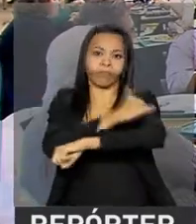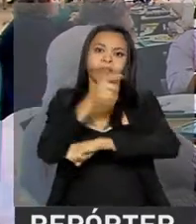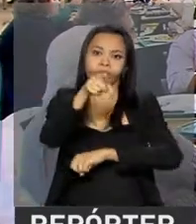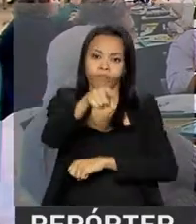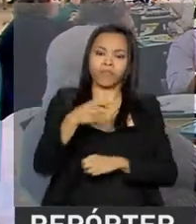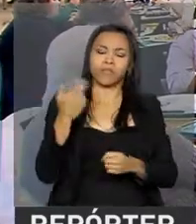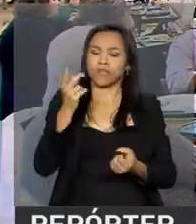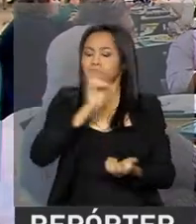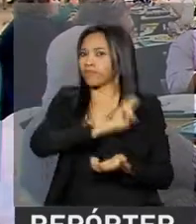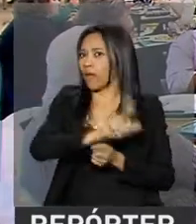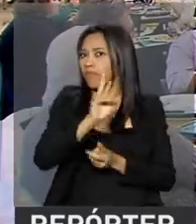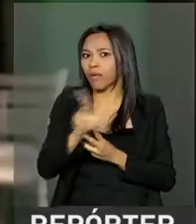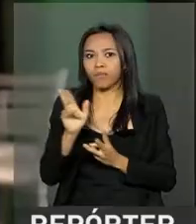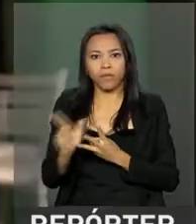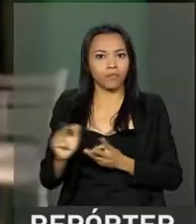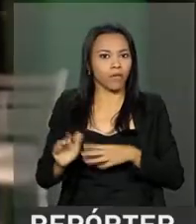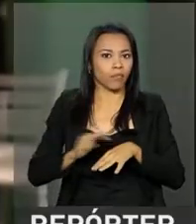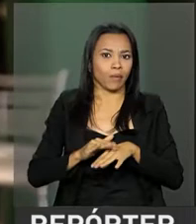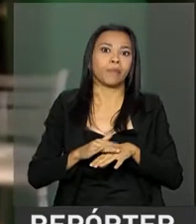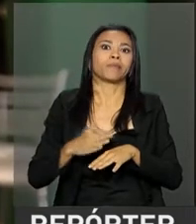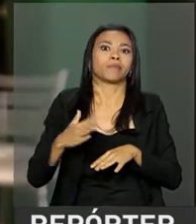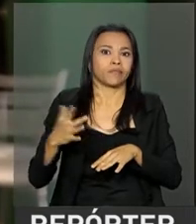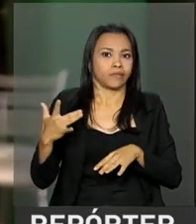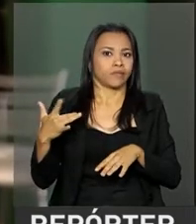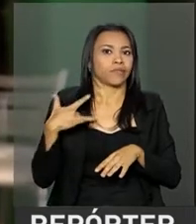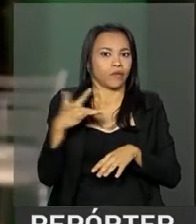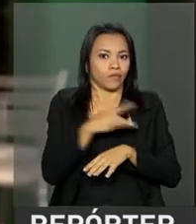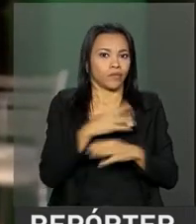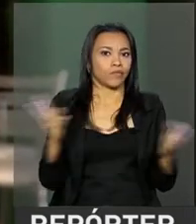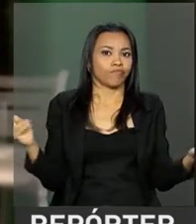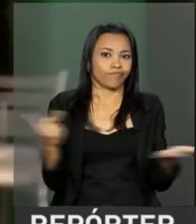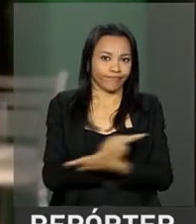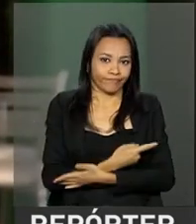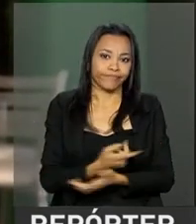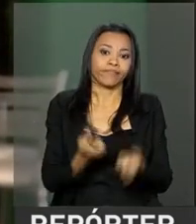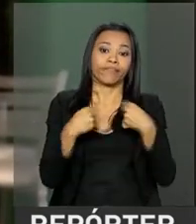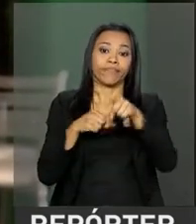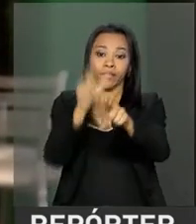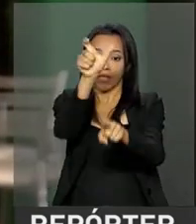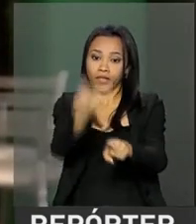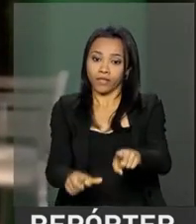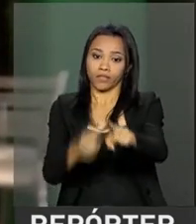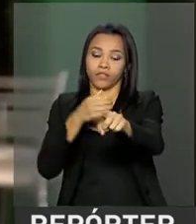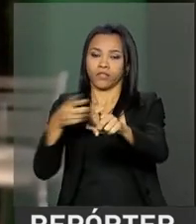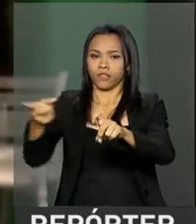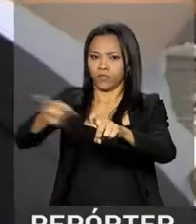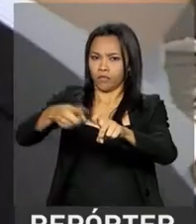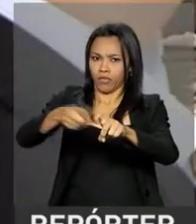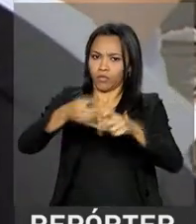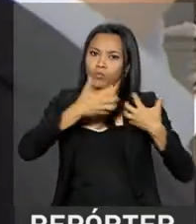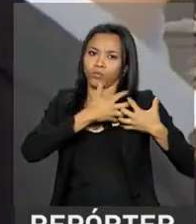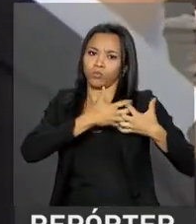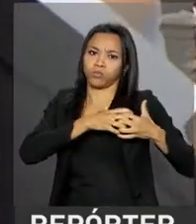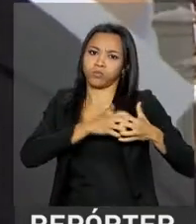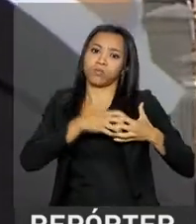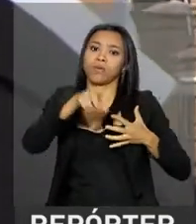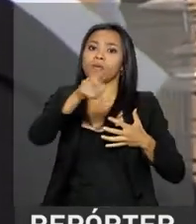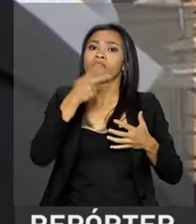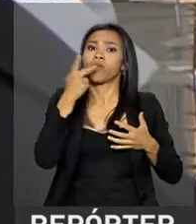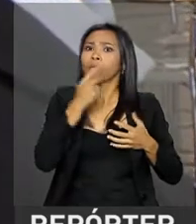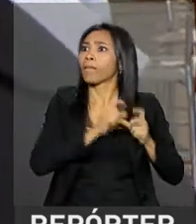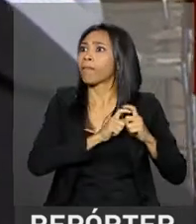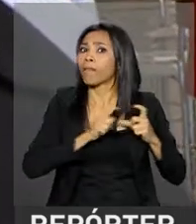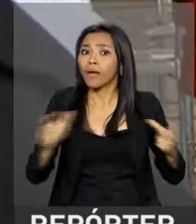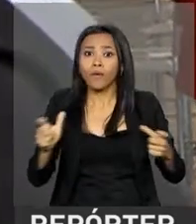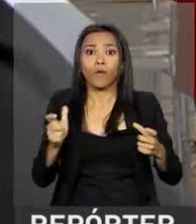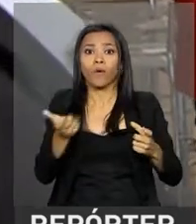geram inúmeros problemas de saúde. Para o cardiologista Daniel Magnoni, do Instituto Dante Pazanese de São Paulo, uma vez que a maior parte do